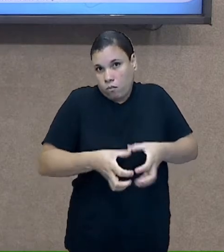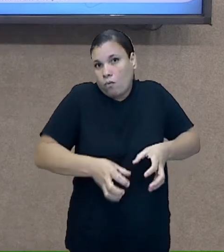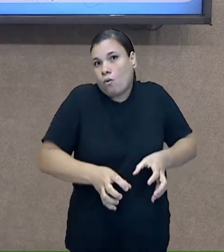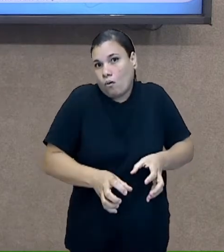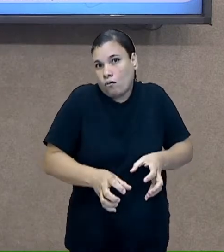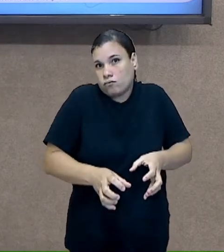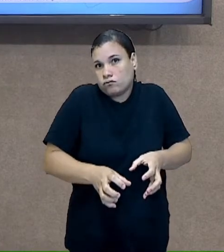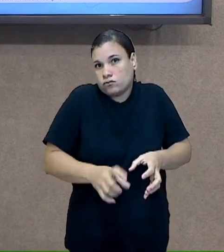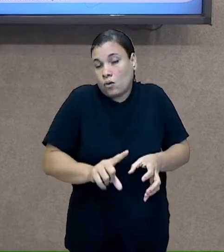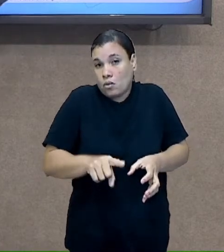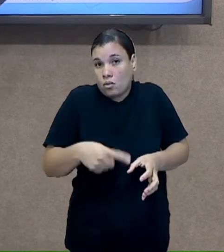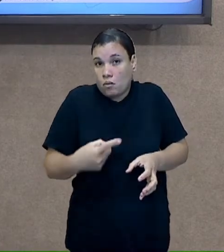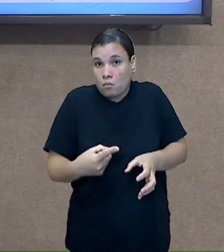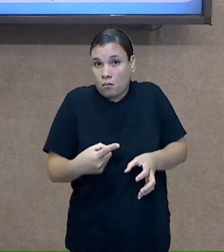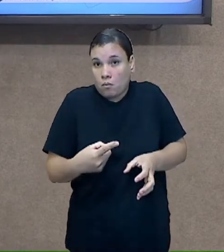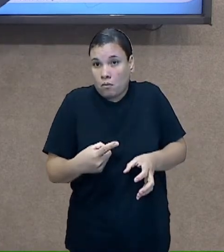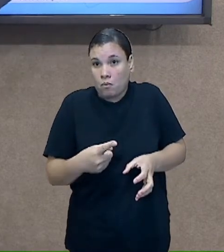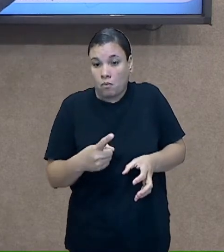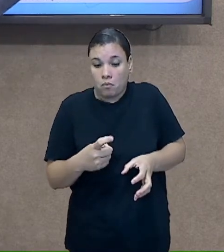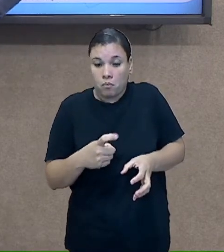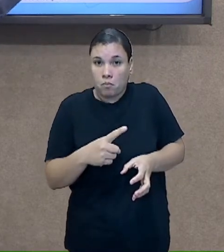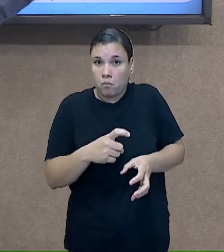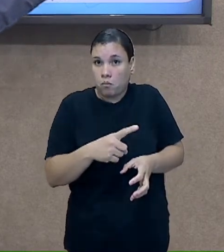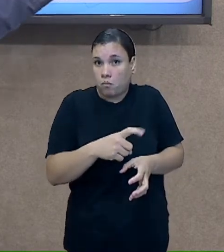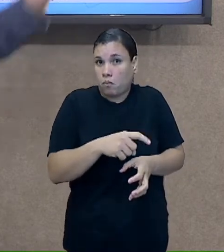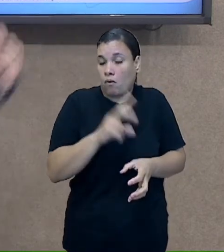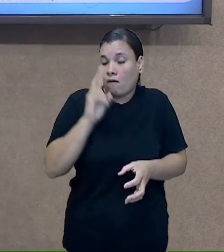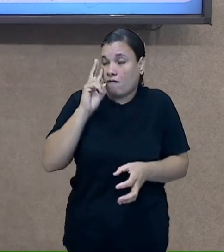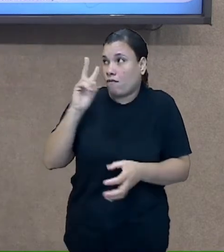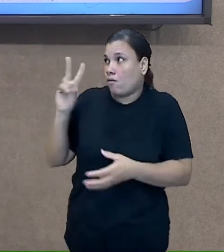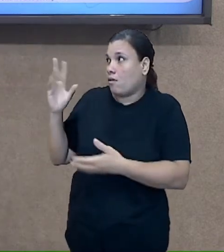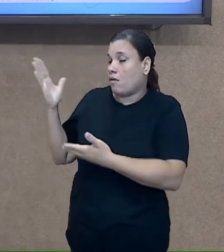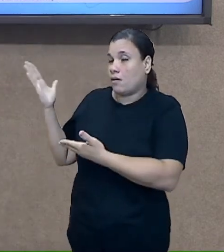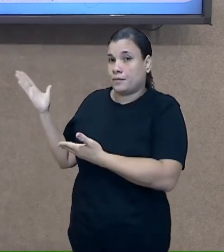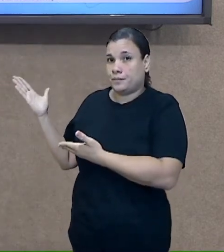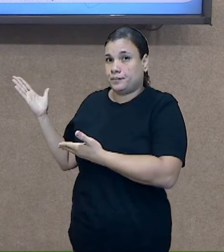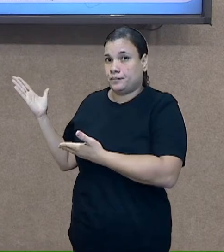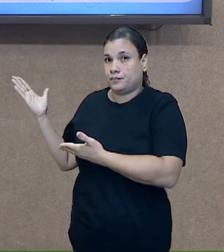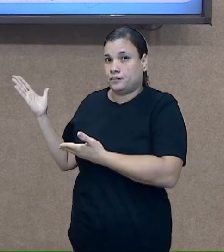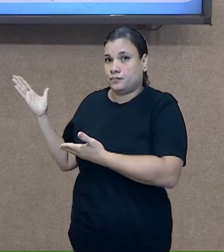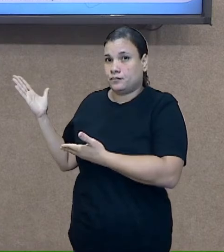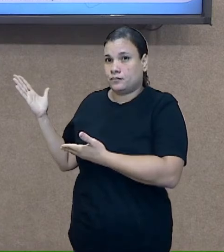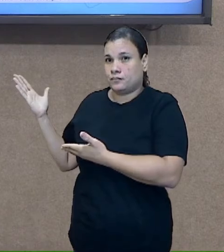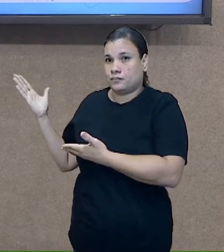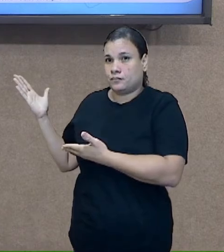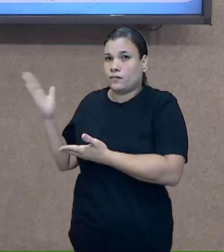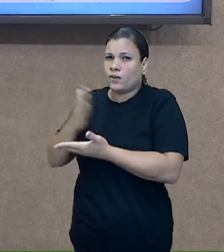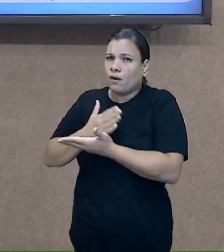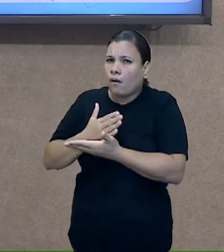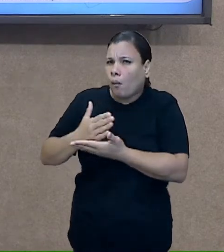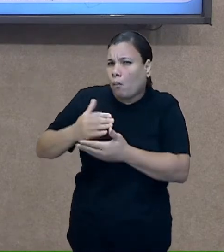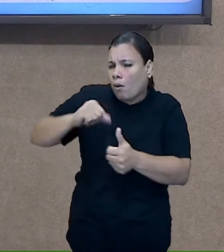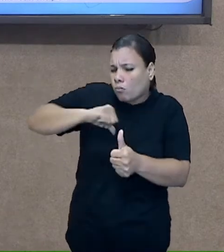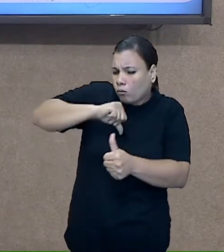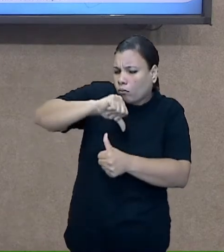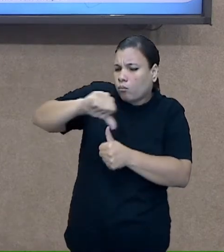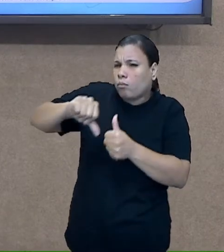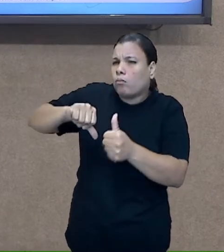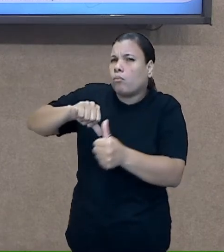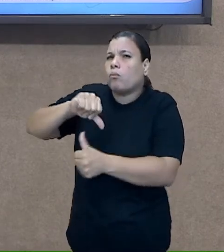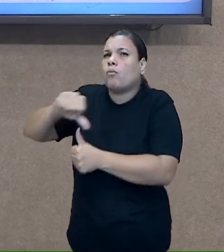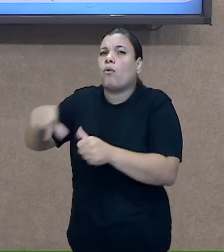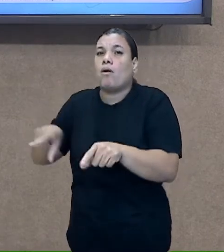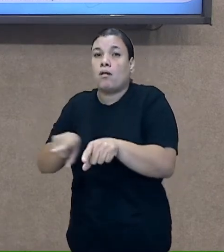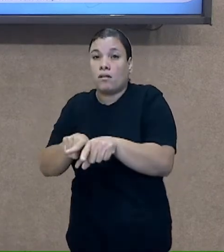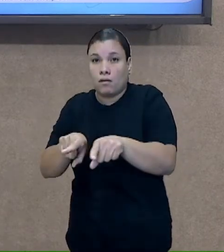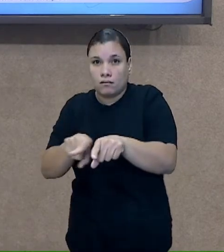caso deste outro grupo aqui, nós vamos começar como nós começamos com o primeiro, com o